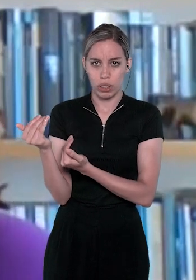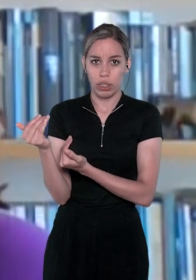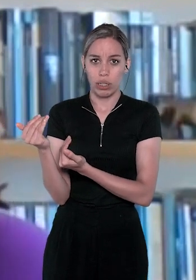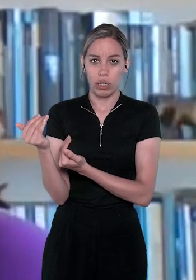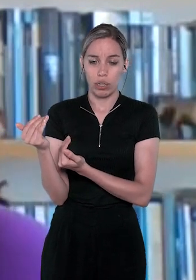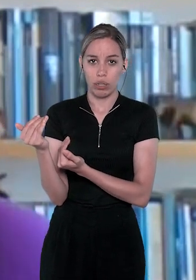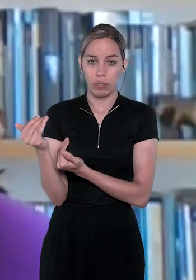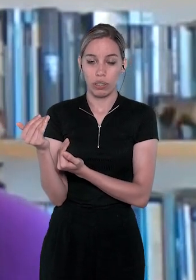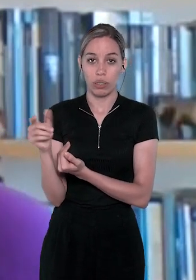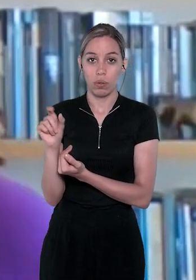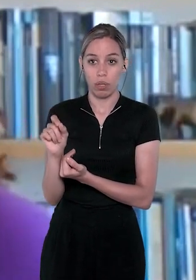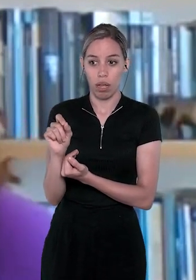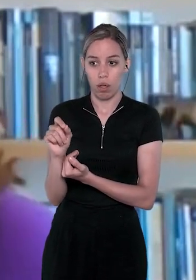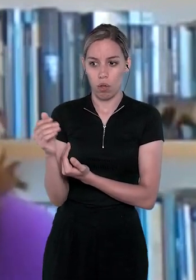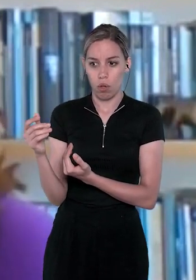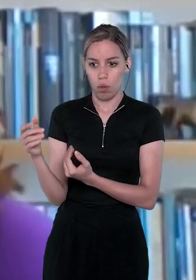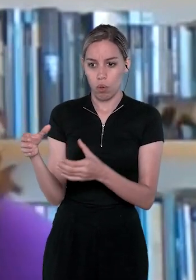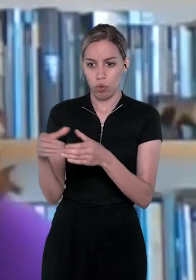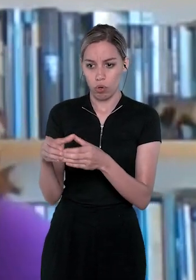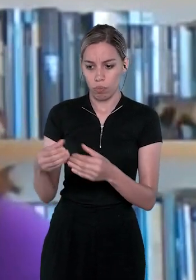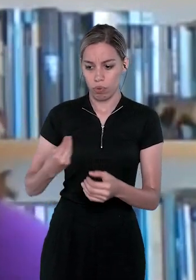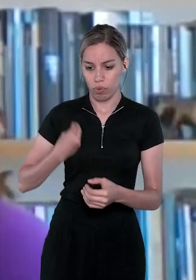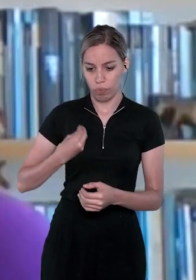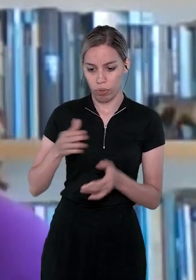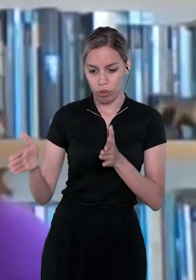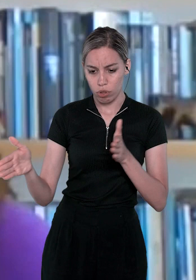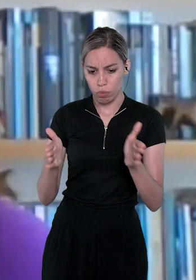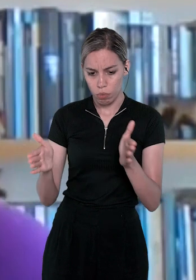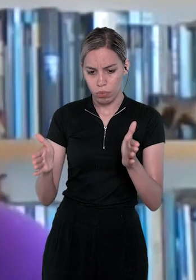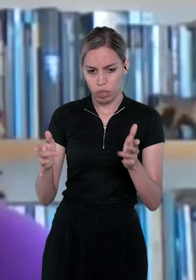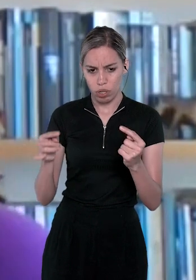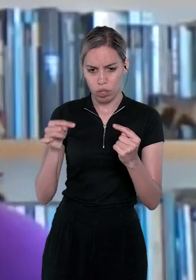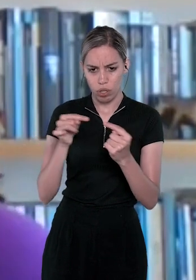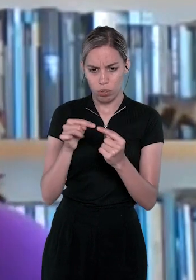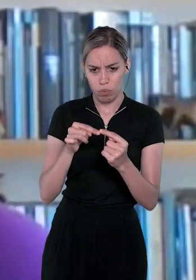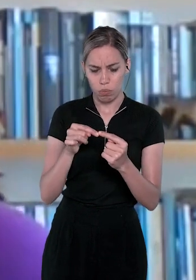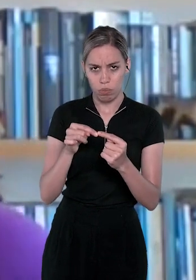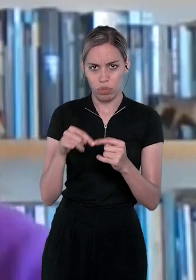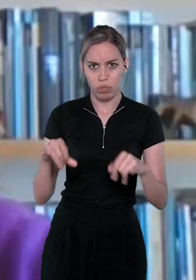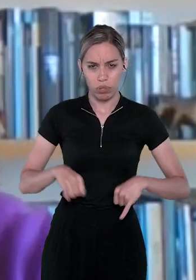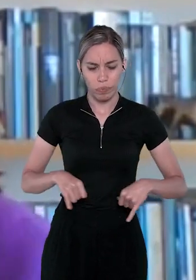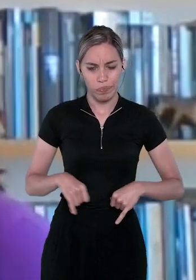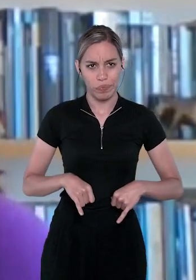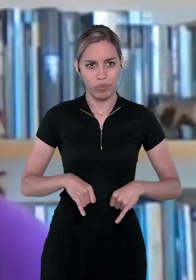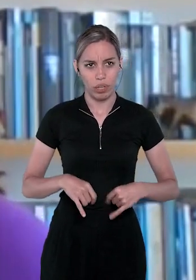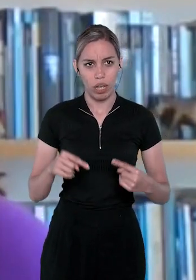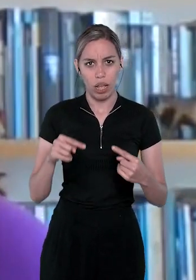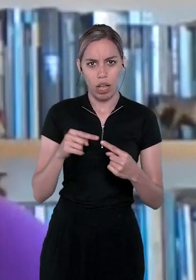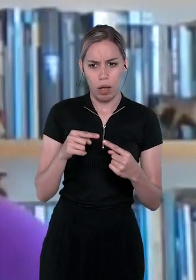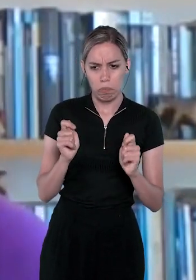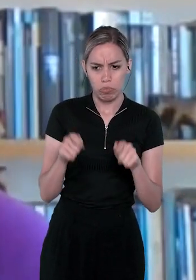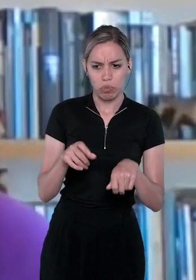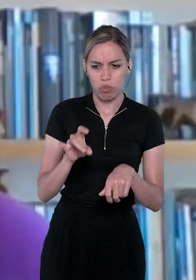e desesperança, que é esse momento que a gente vive e que só a ficção dá conta. A gente não tem mais